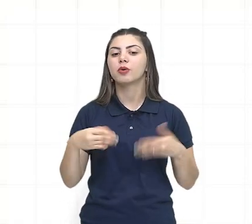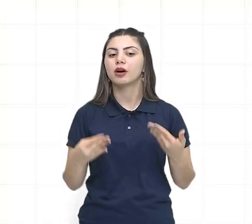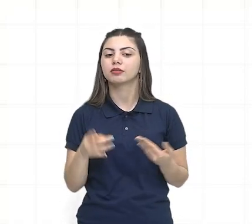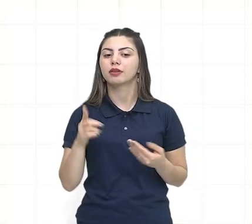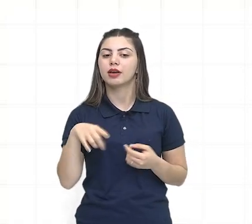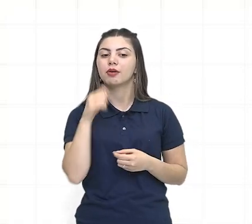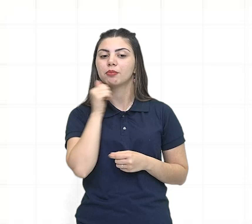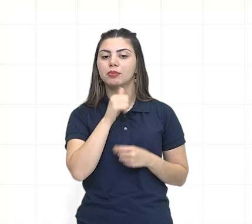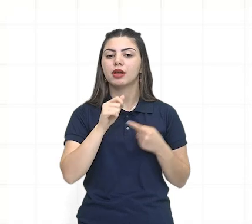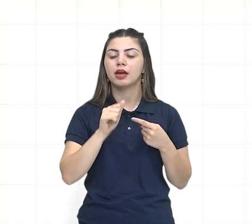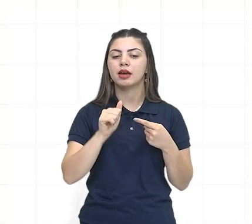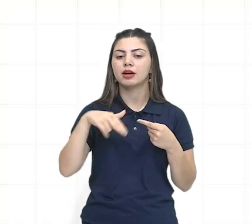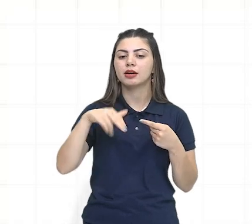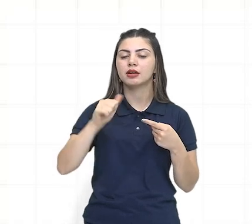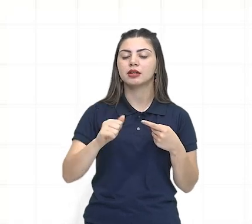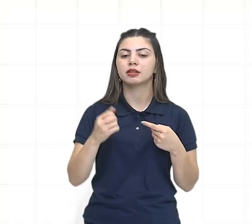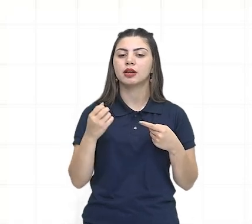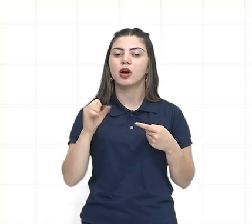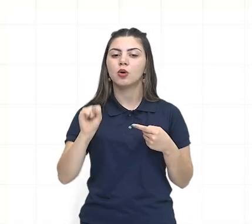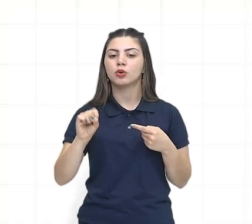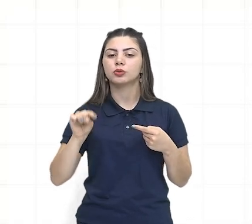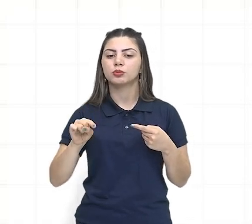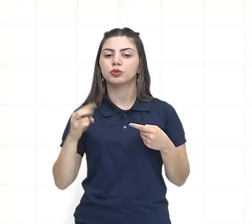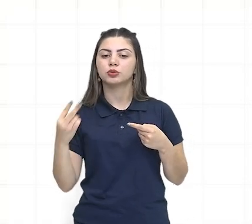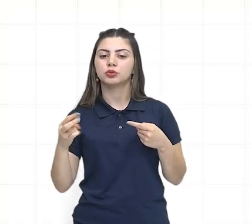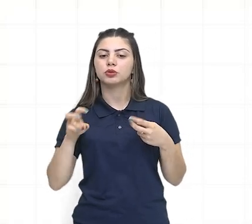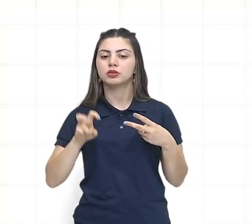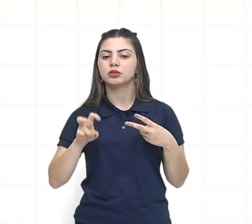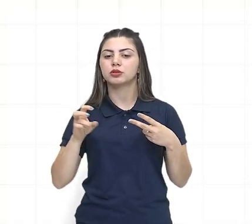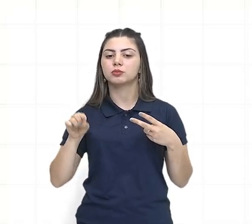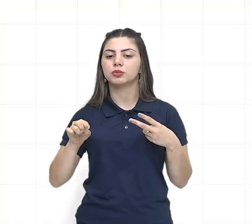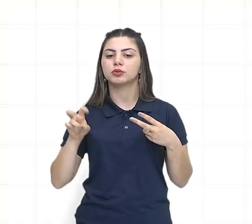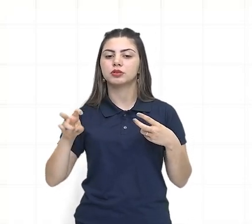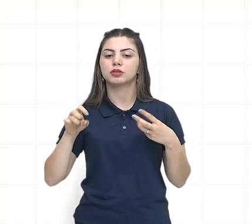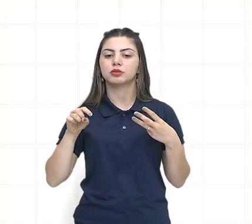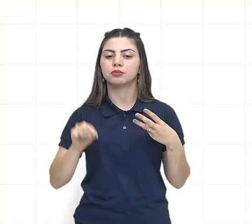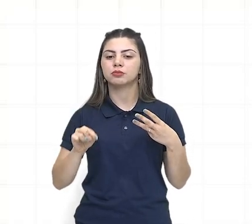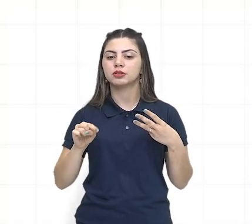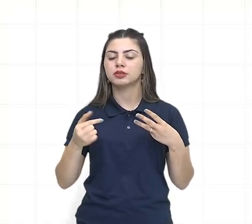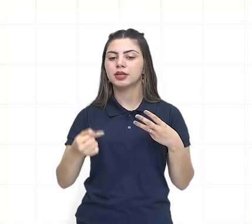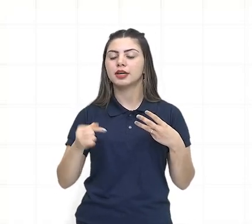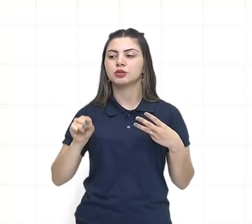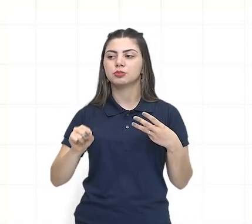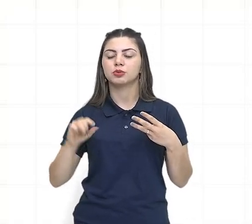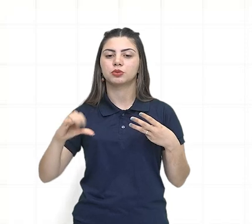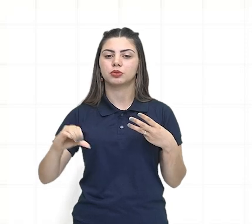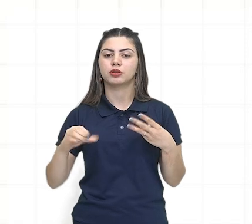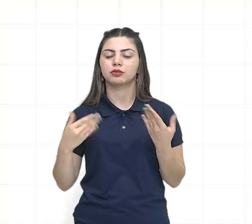tem 8.2, o Bruno 5.5, Carla 7.9. E aqui, ó,